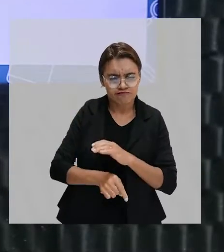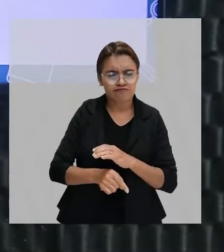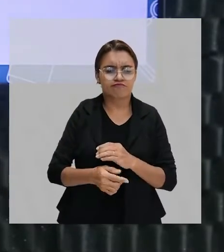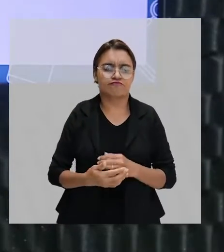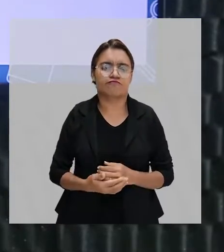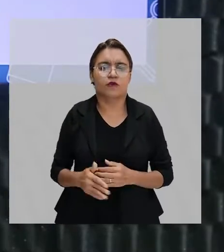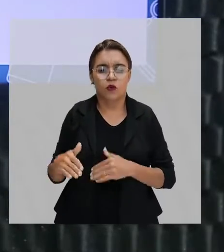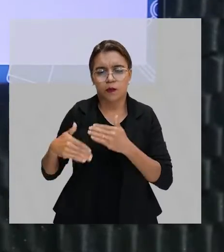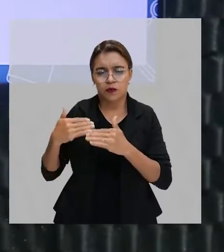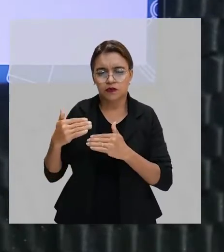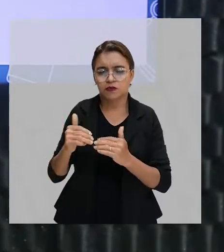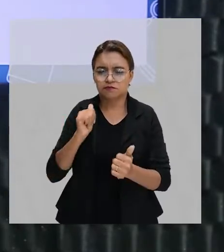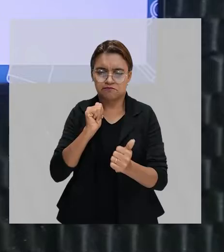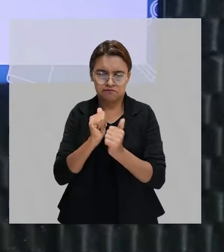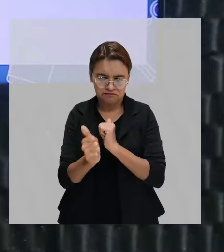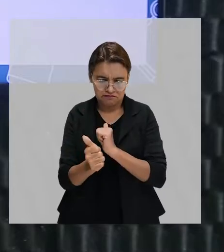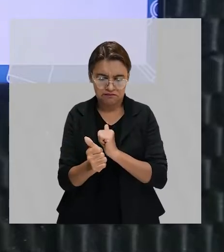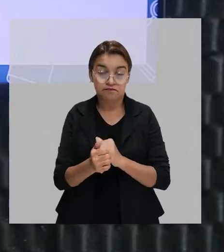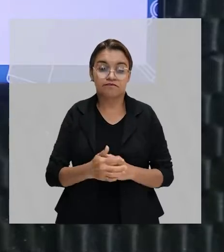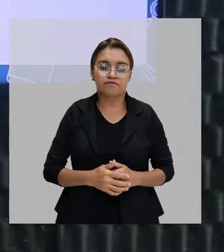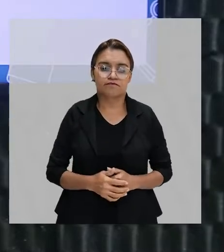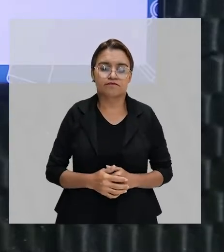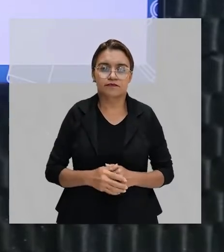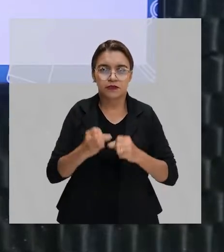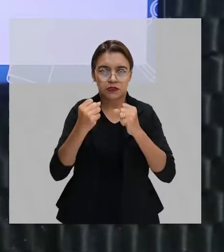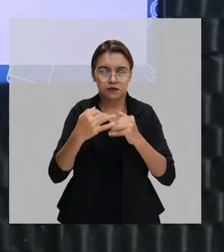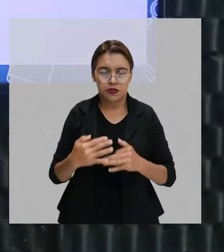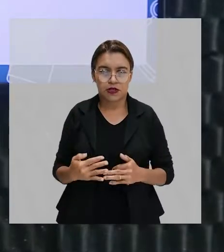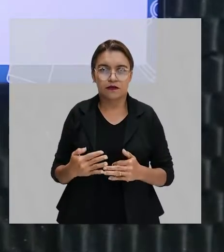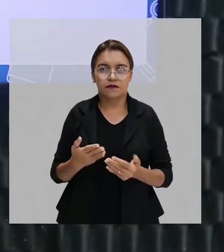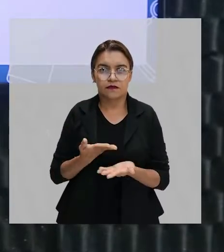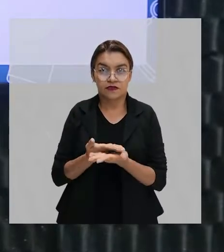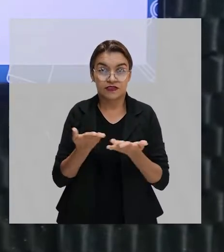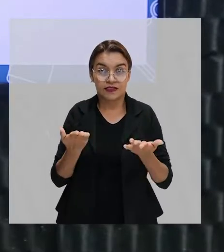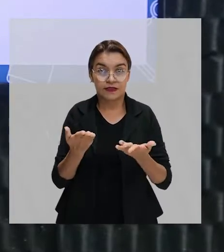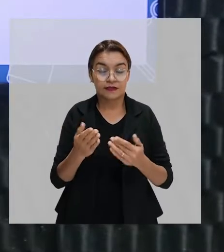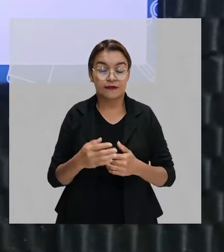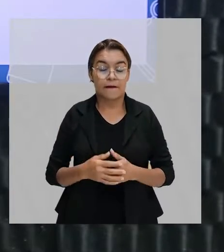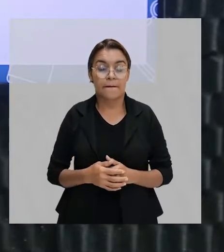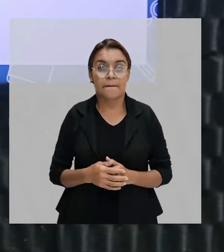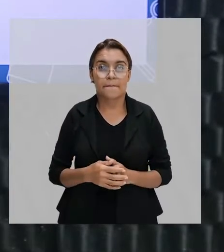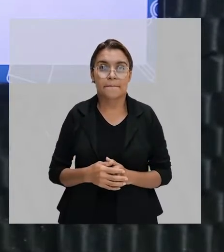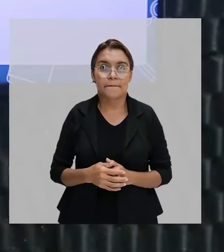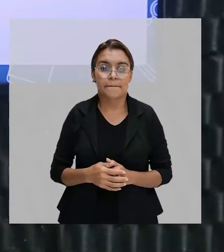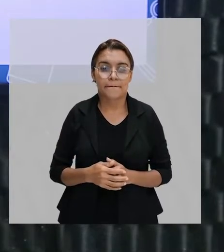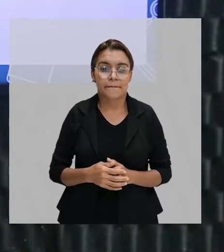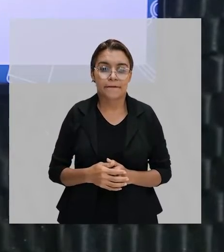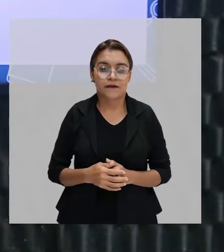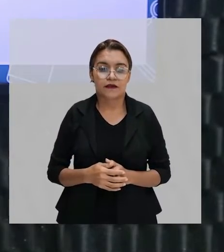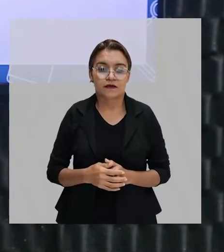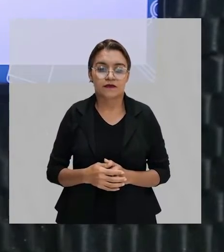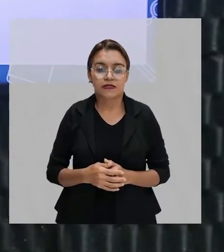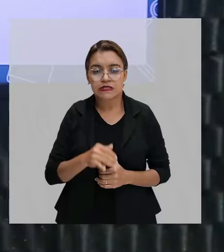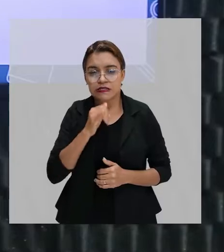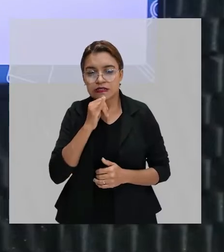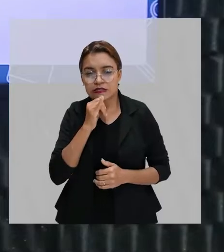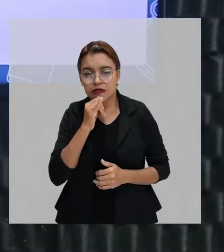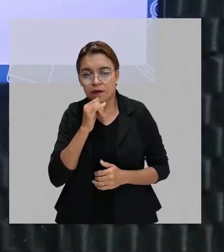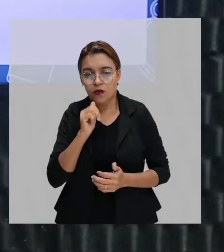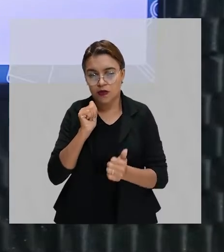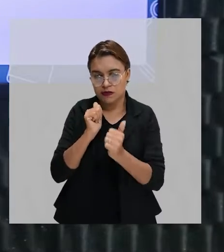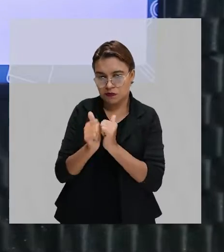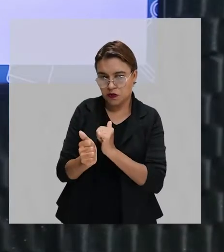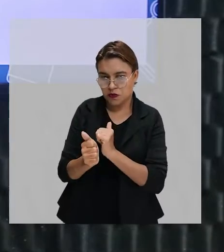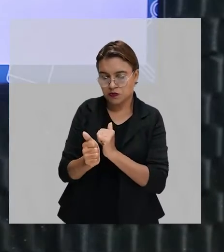pouquinho esse processo de esportivização que eu falei para vocês ainda a pouco eu falo para vocês eu vou definir de